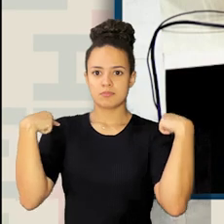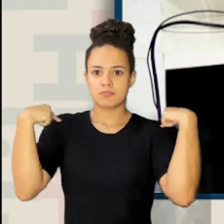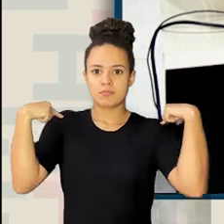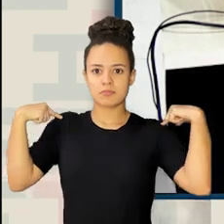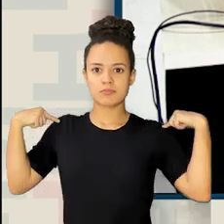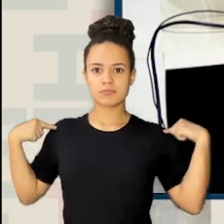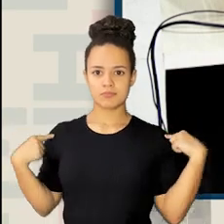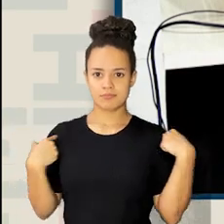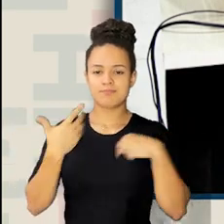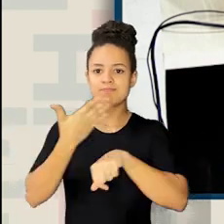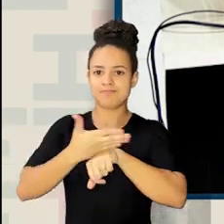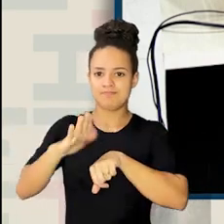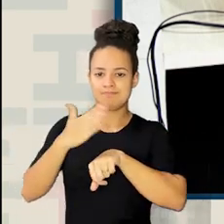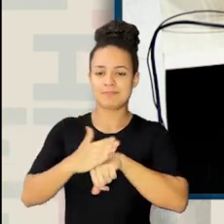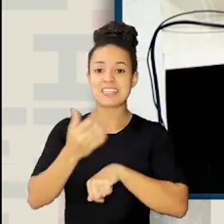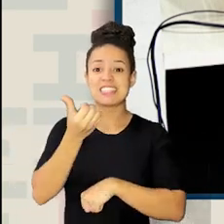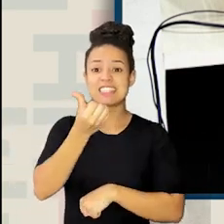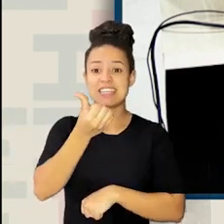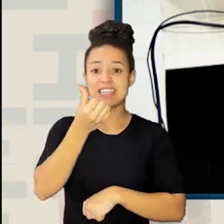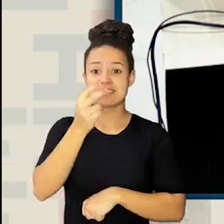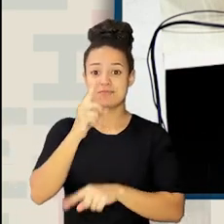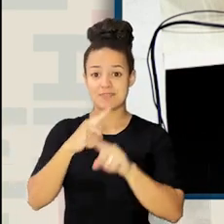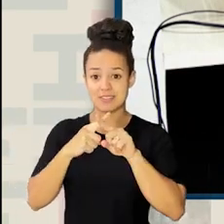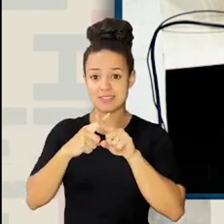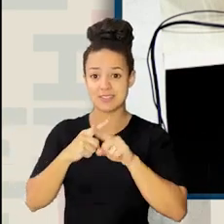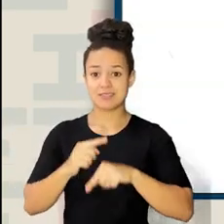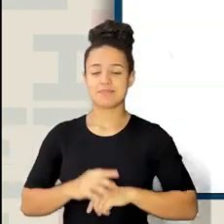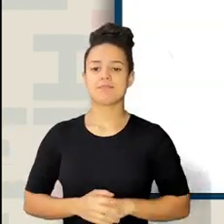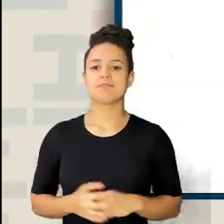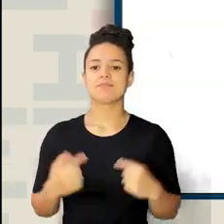bom? Vamos lá? 1,